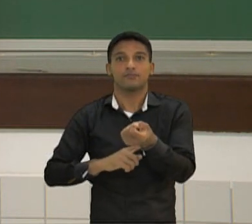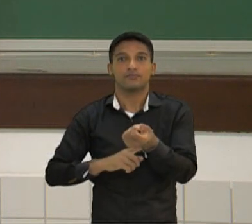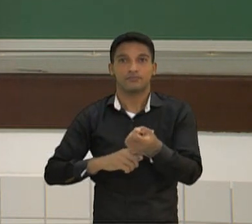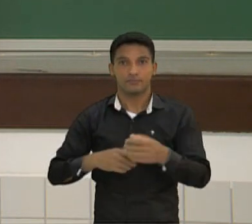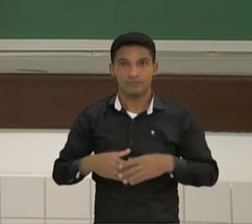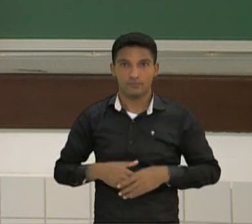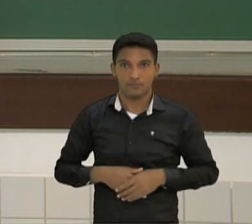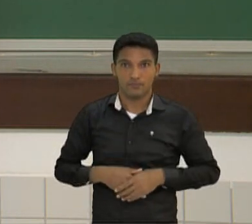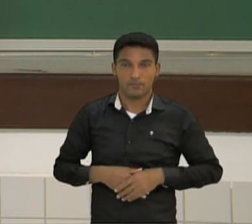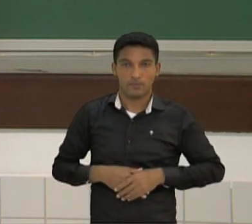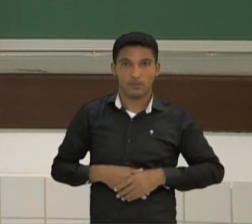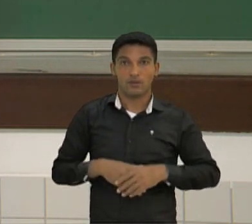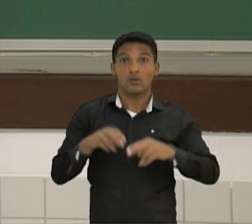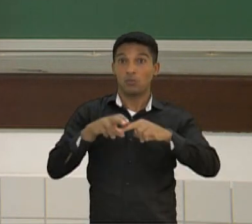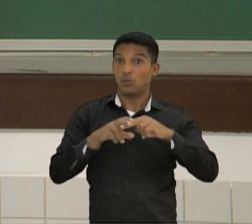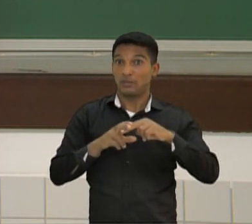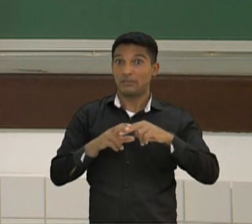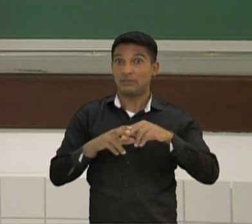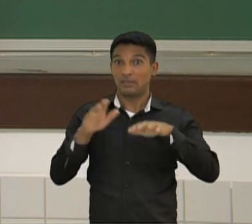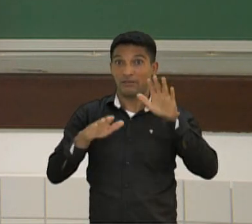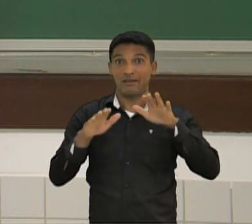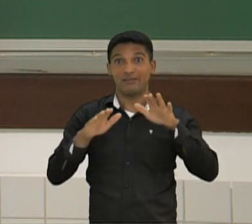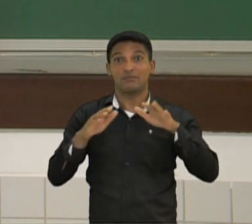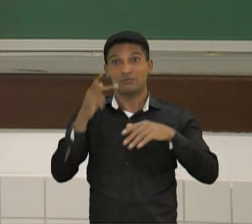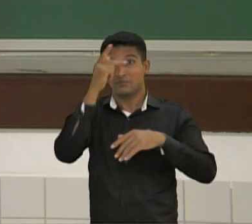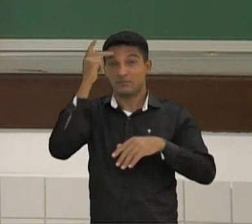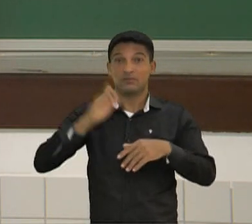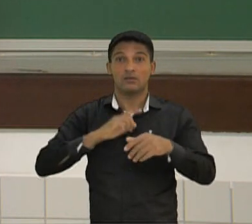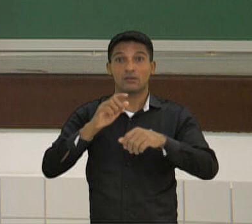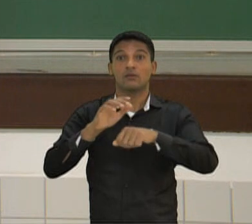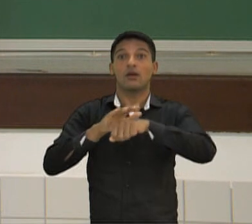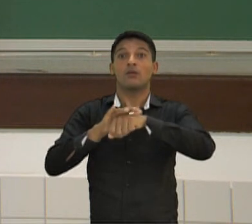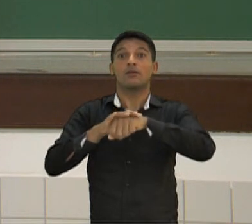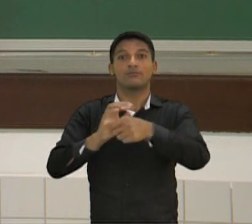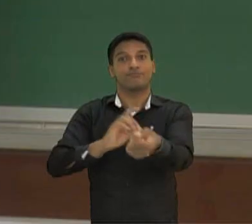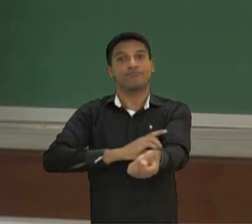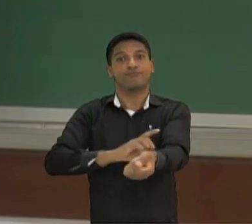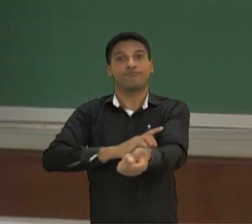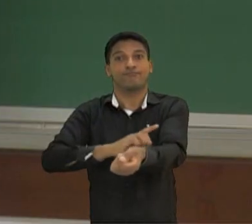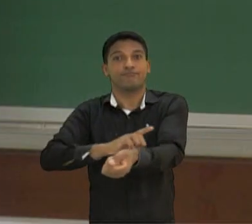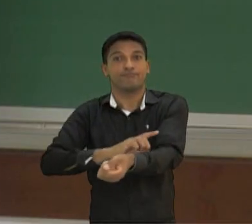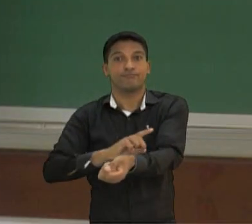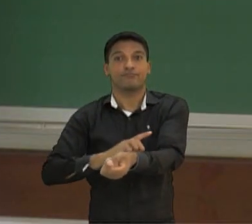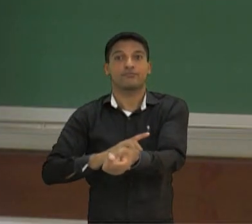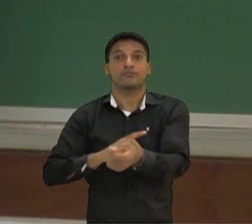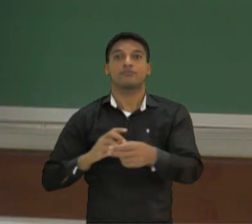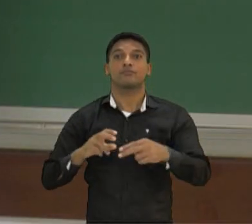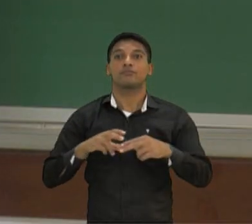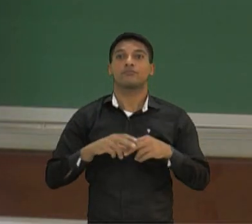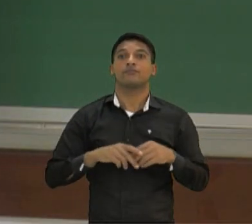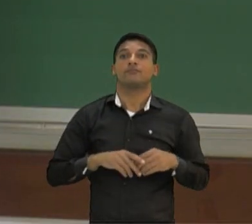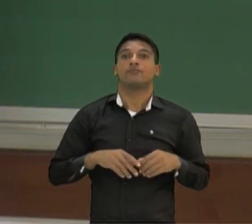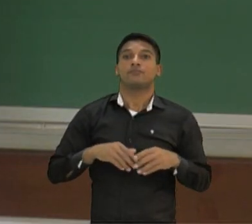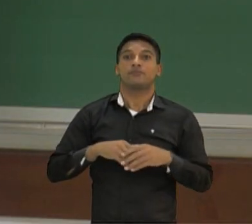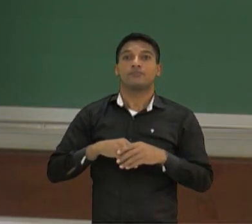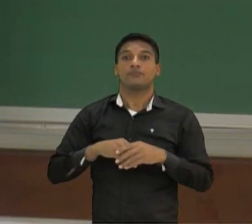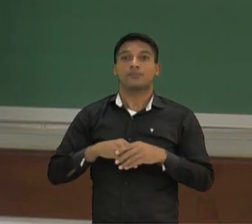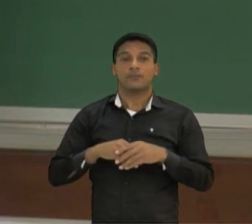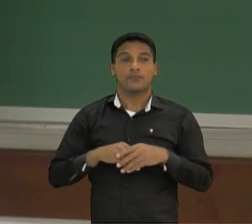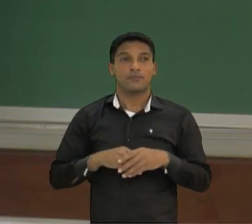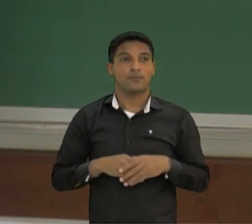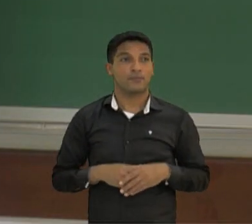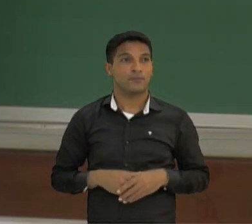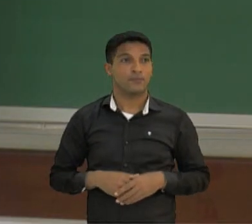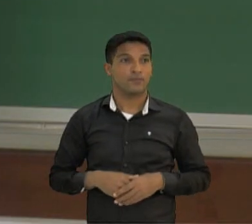mellitus. Tudo bem? Vamos prosseguindo? Vamos acompanhar o nosso próximo slide. Tá? Onde que esses hormônios são produzidos,